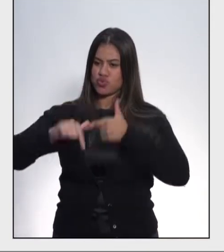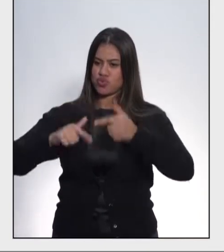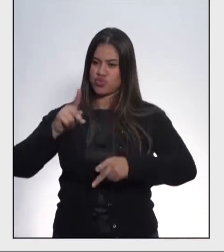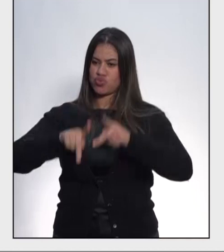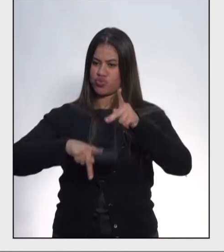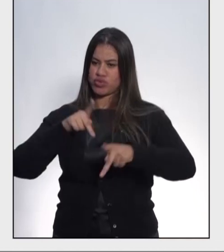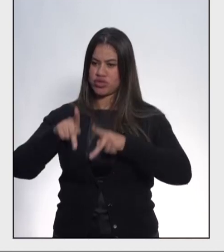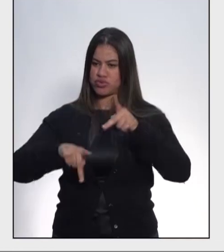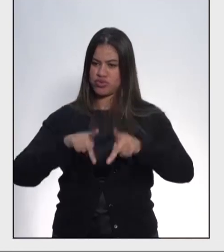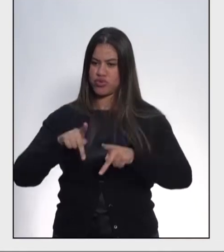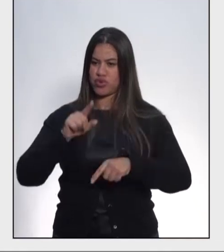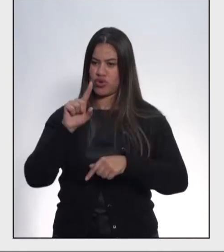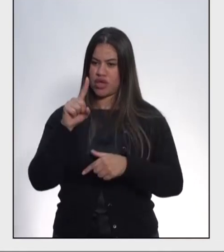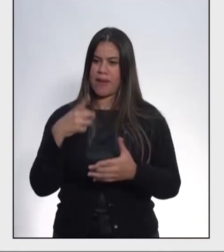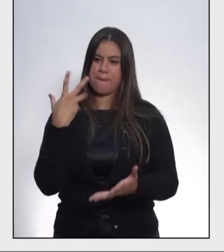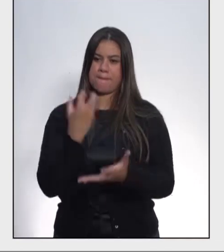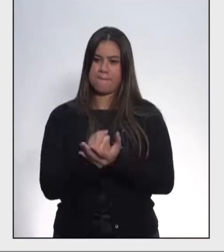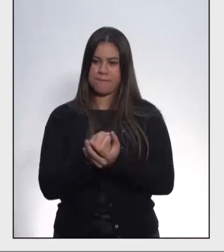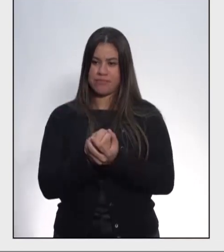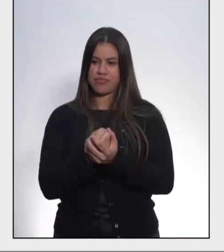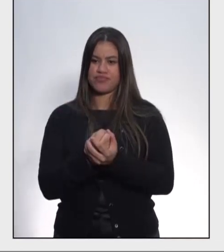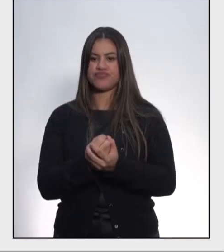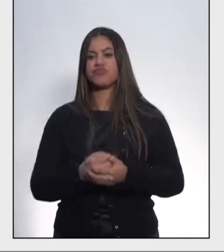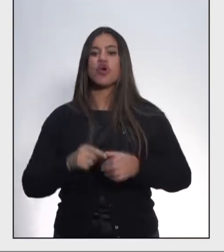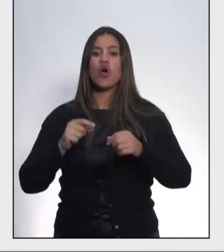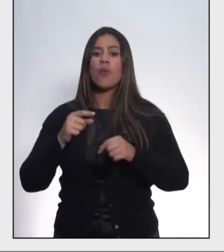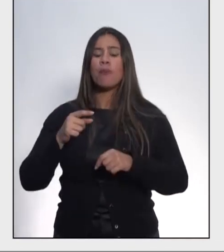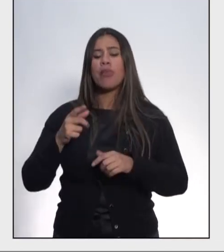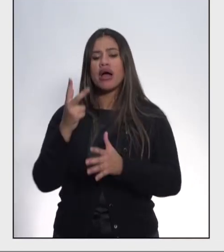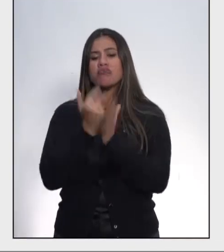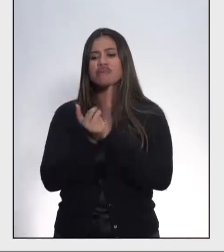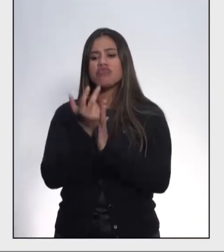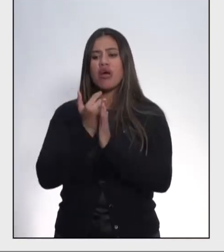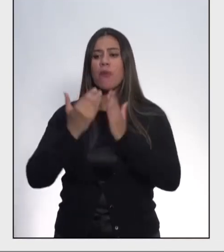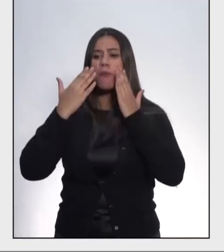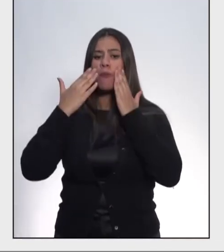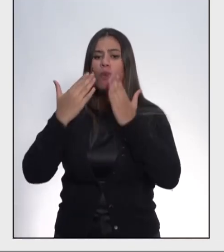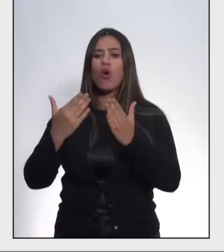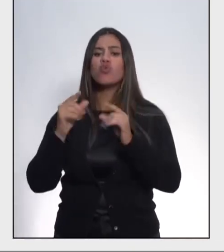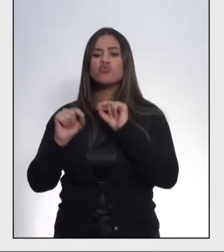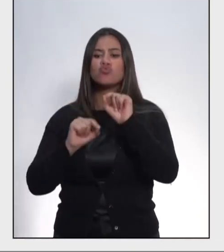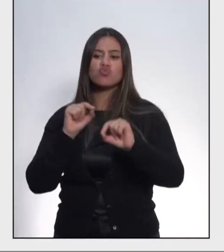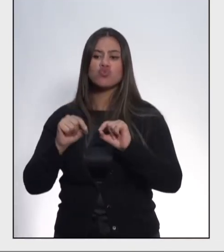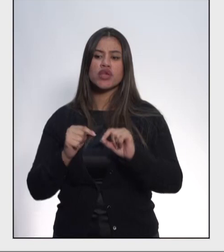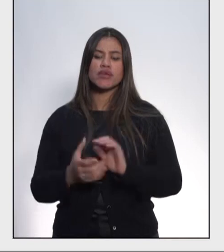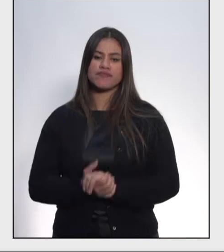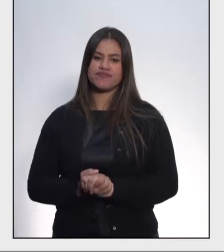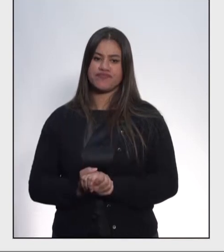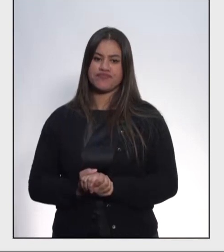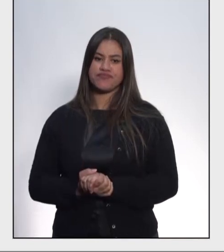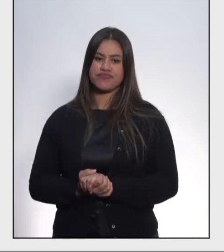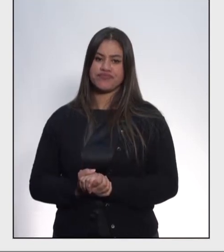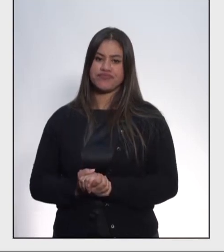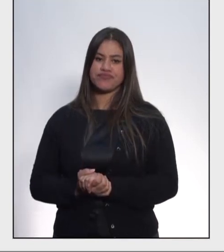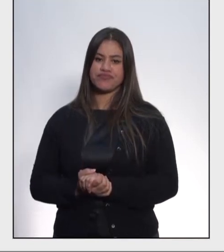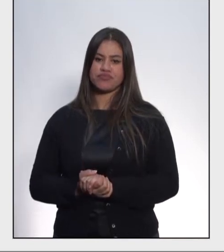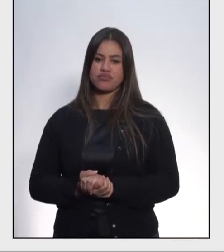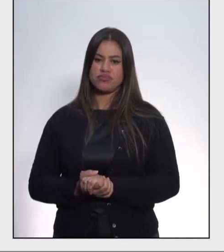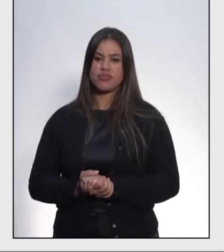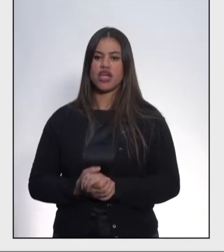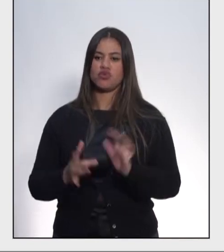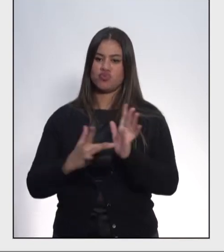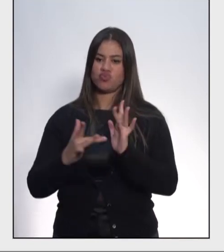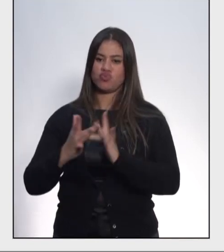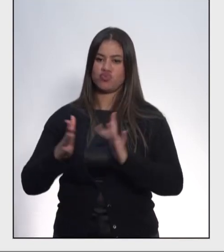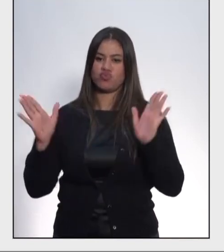nome de patrimônio cultural imaterial. Qual das figuras abaixo retrata o patrimônio material da cultura? Vamos lá? Eu tenho então a estátua do Cristo